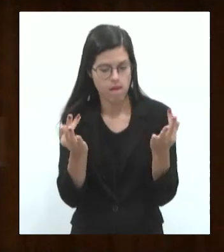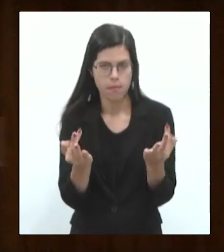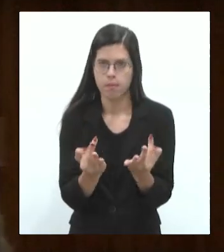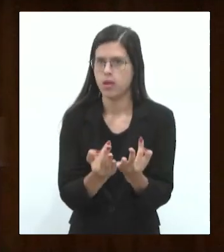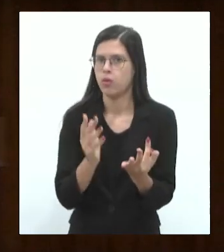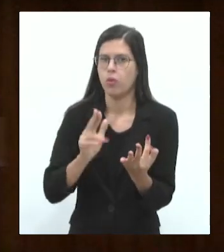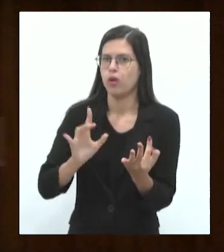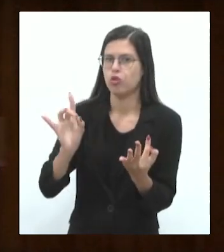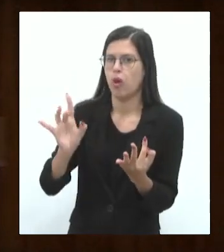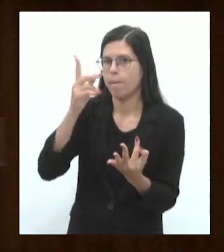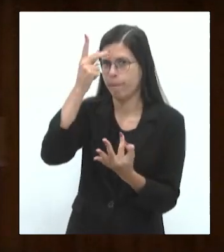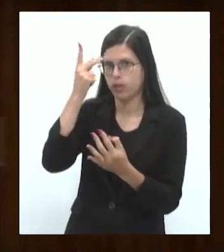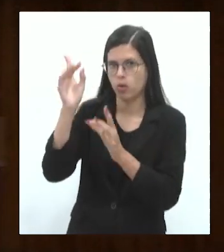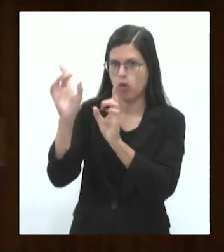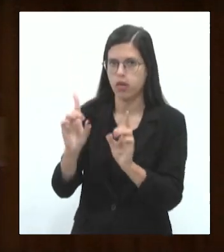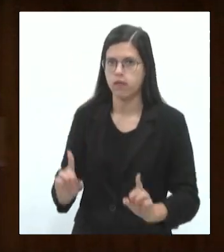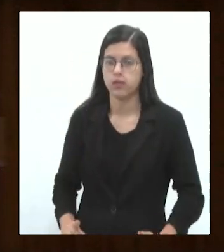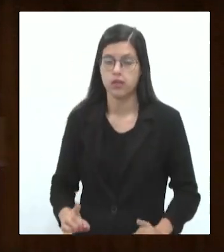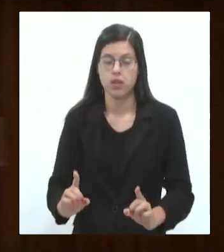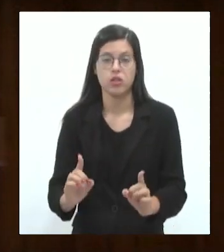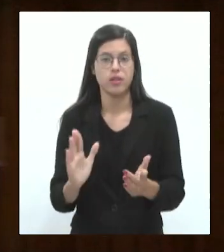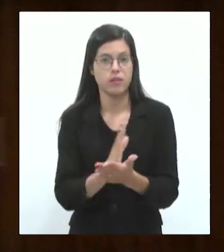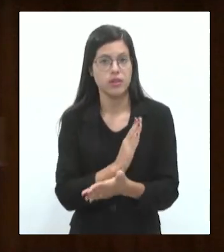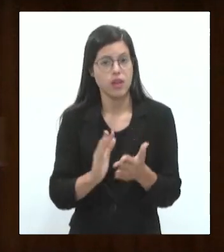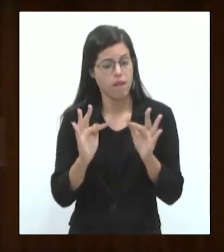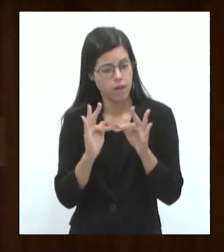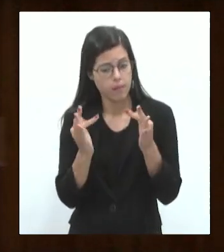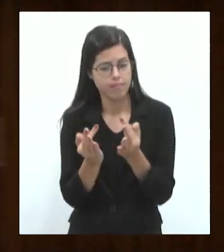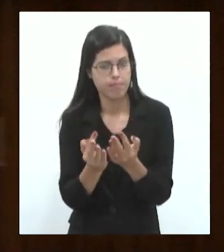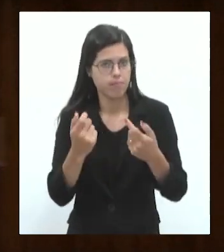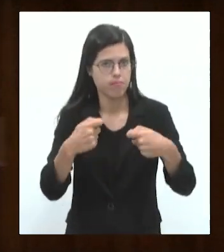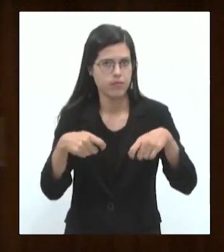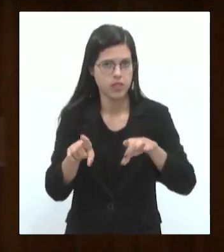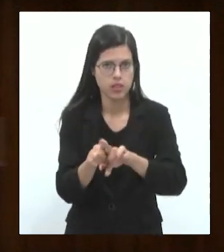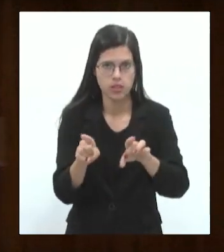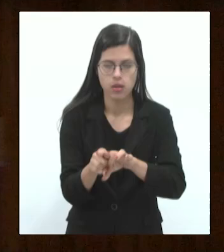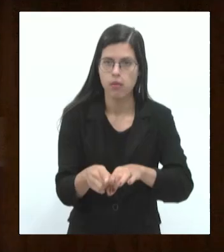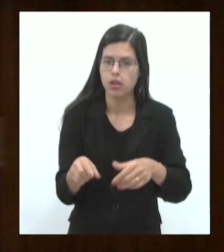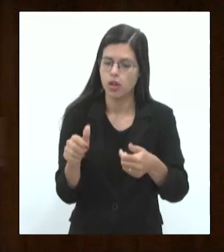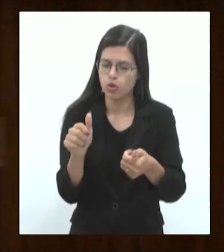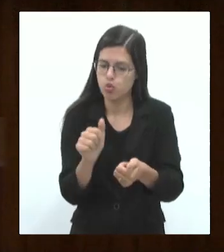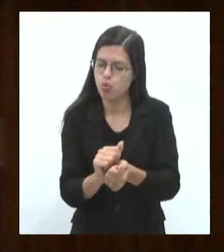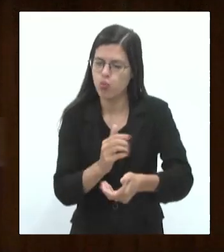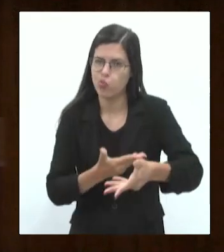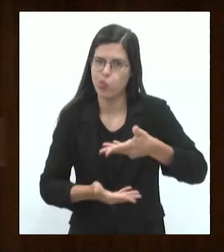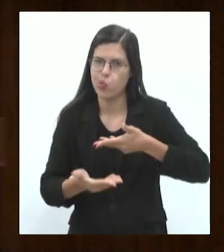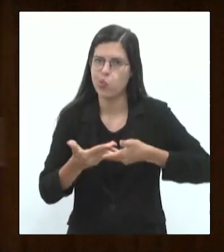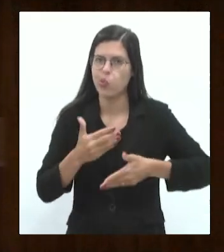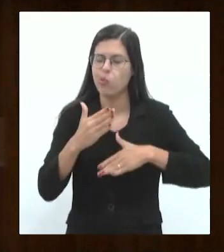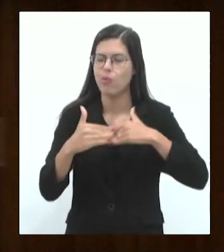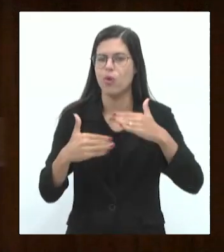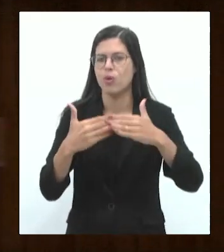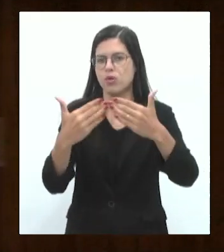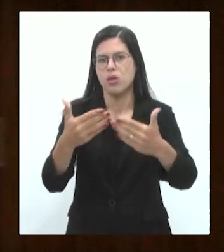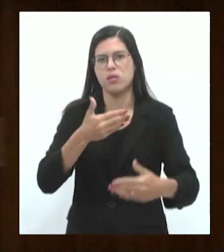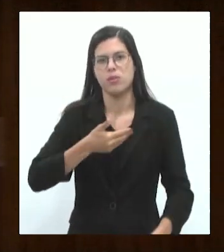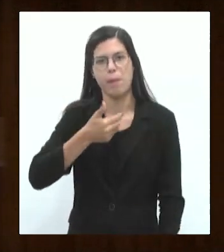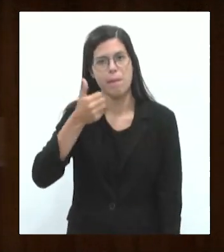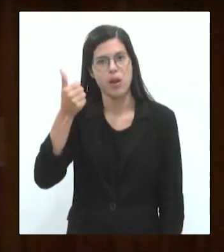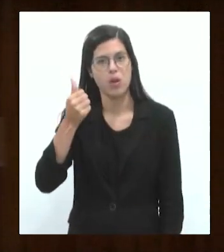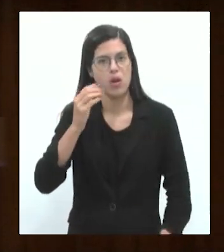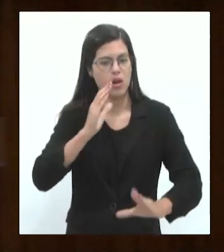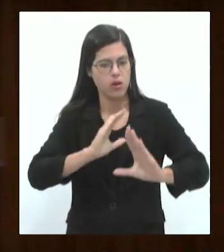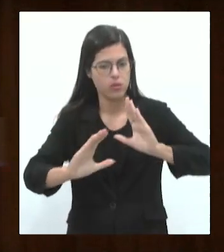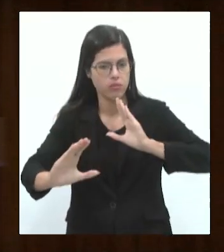na pessoa com deficiência. Muitas vezes a família precisa ser envolvida em todo o processo para melhorar, inclusive, a